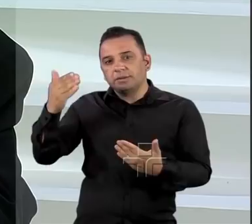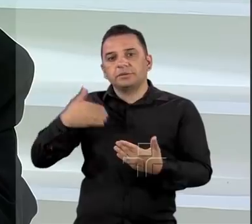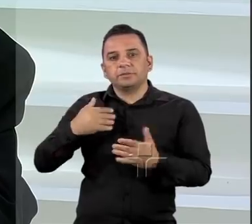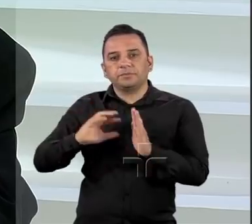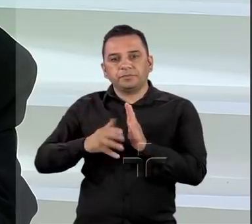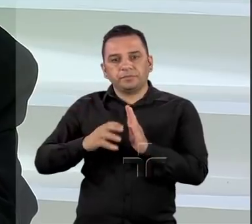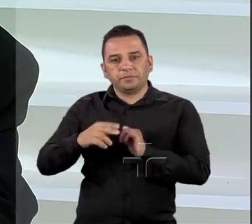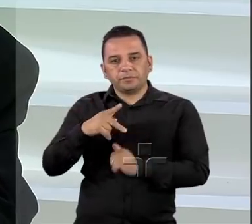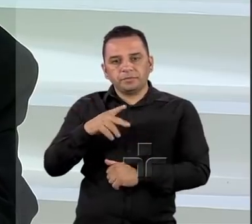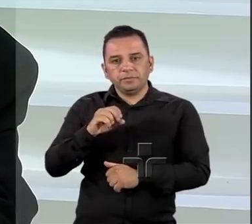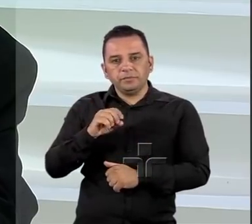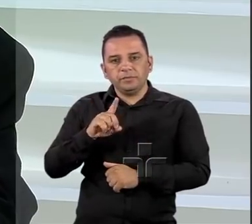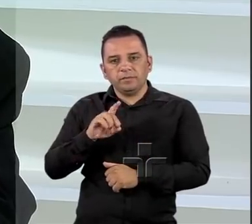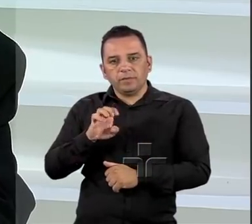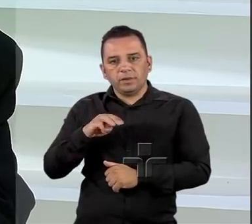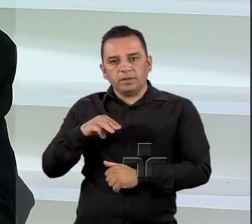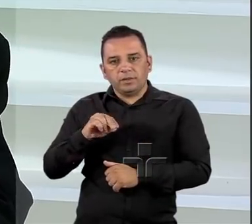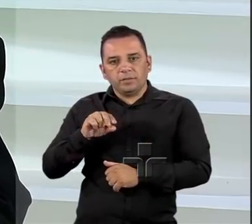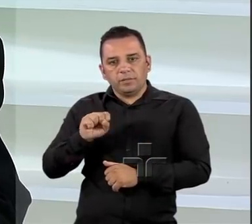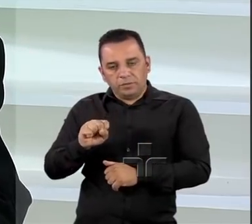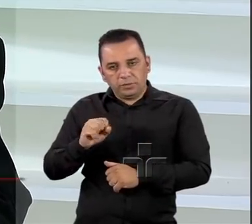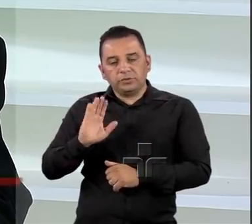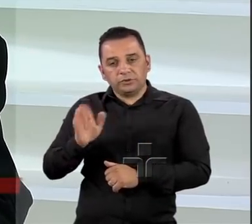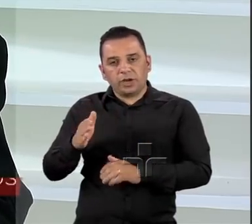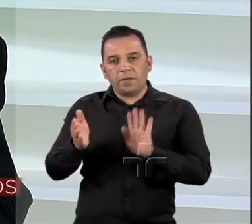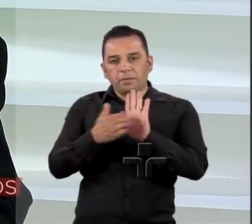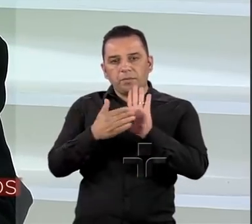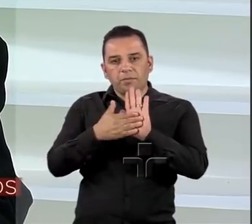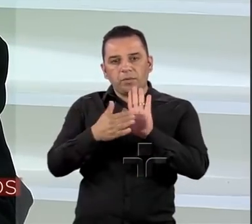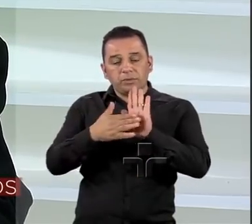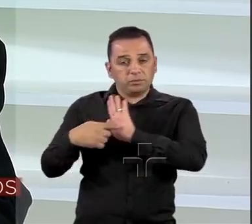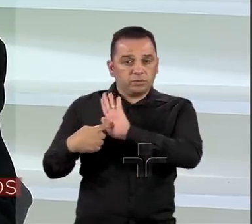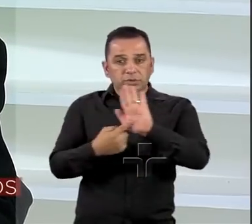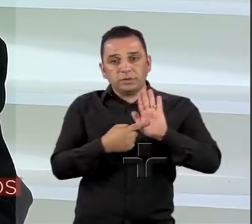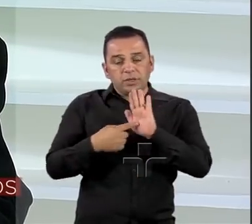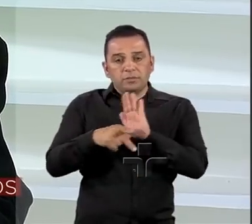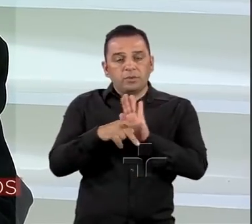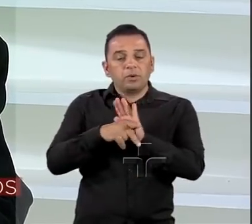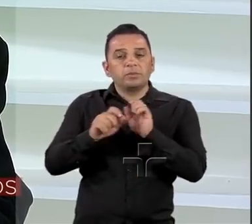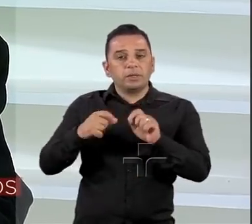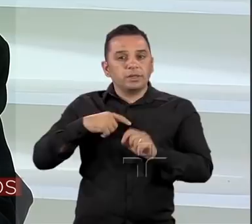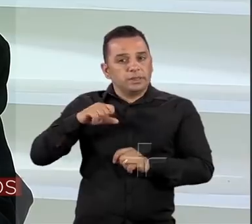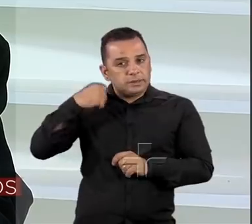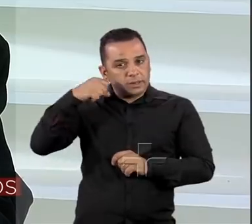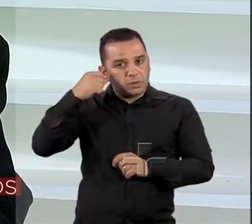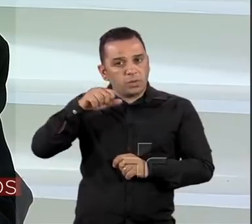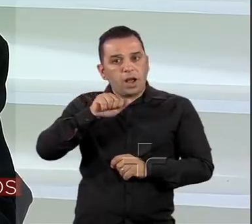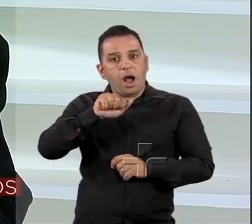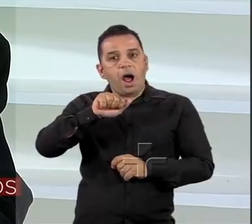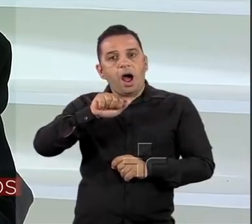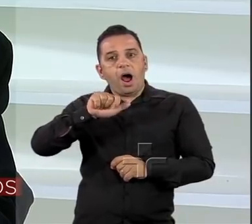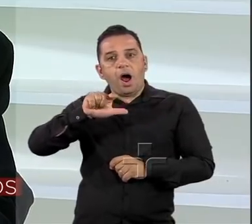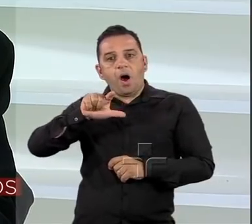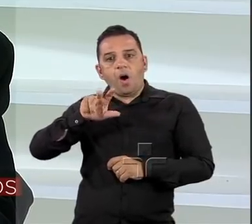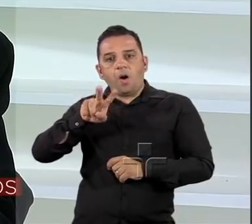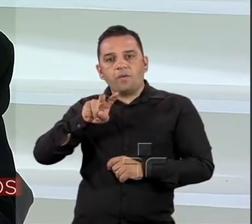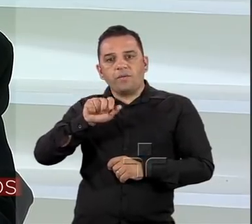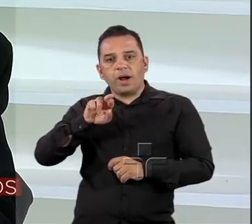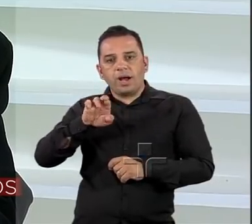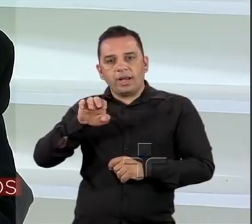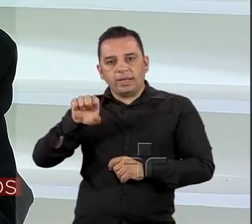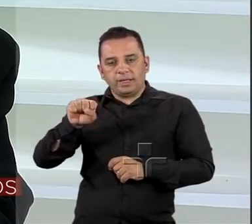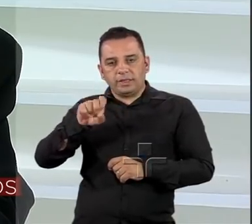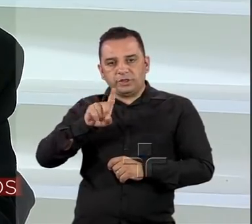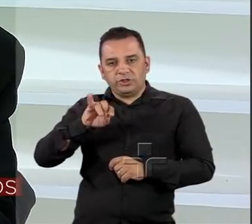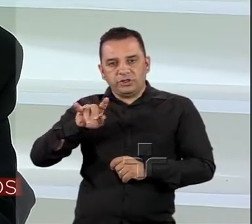que estamos tendo de trazer aqui para o conhecimento dos senhores as propostas do senador Álvaro Dias para a melhora da saúde no